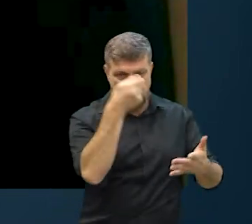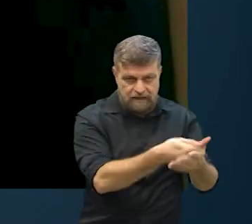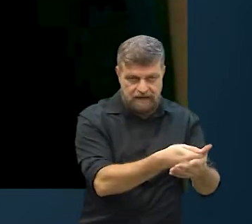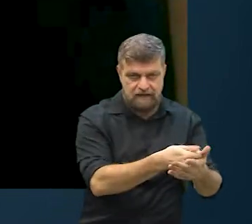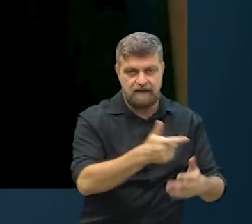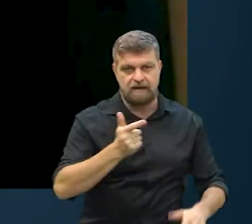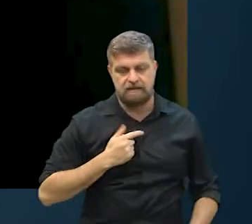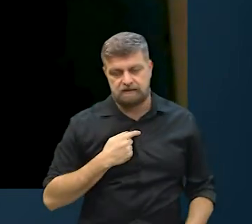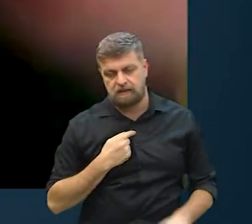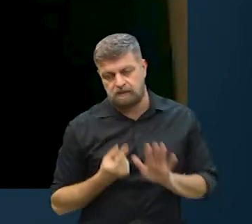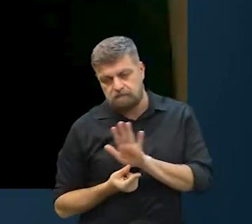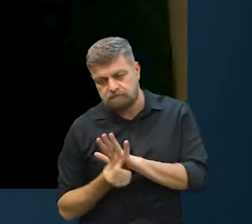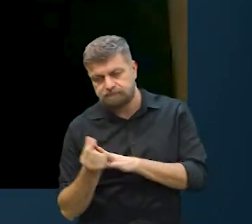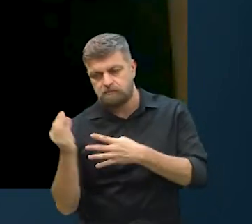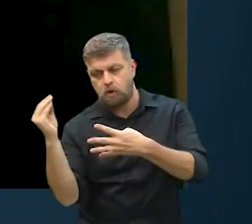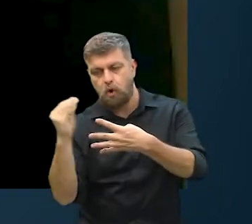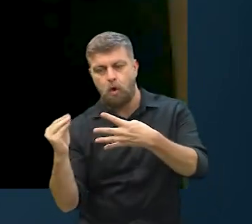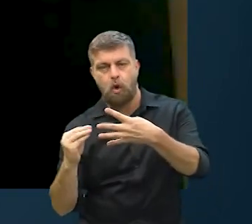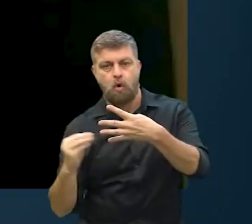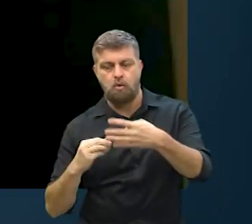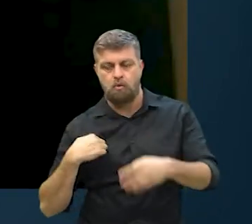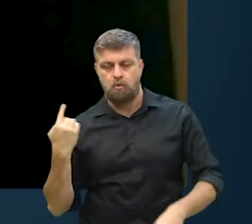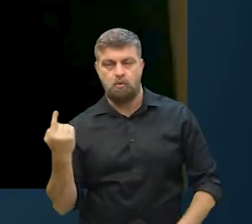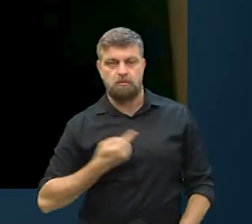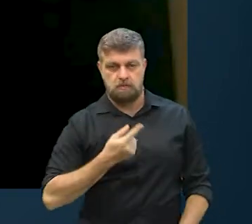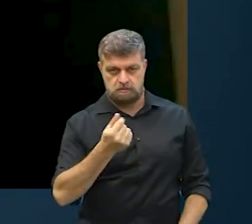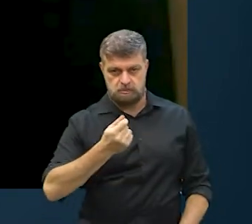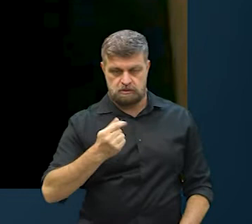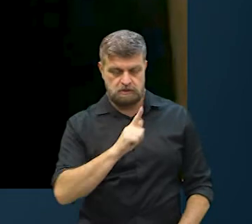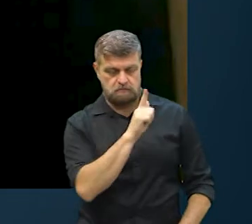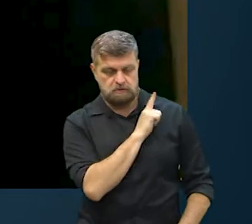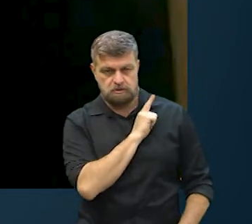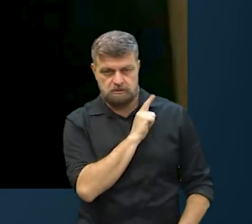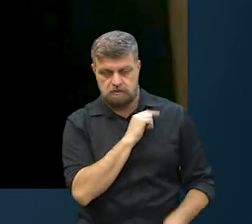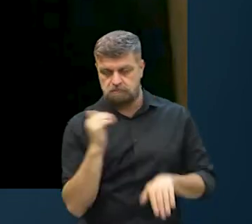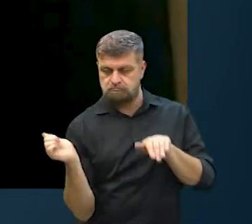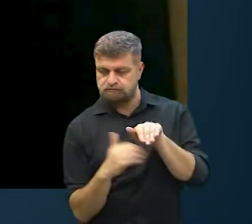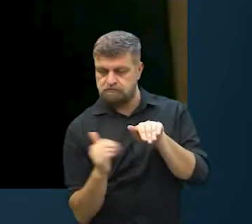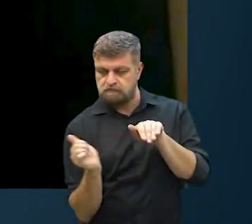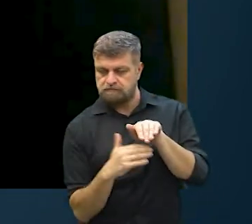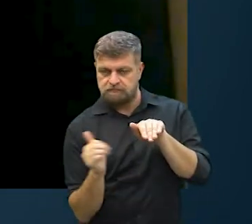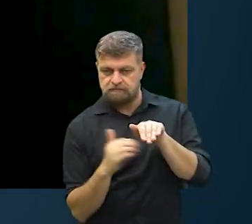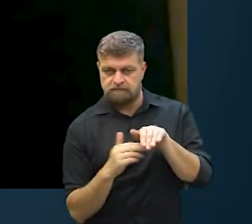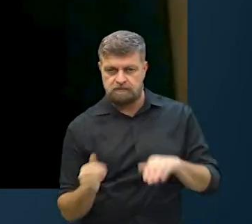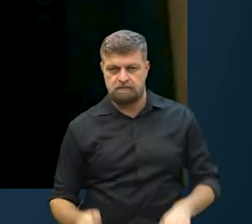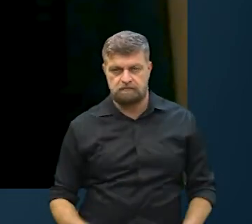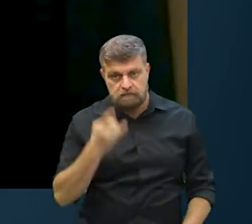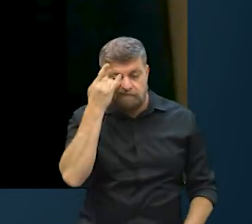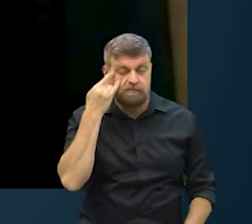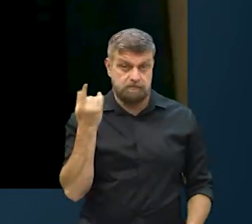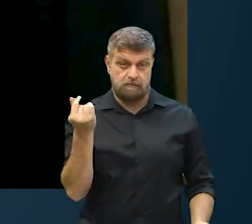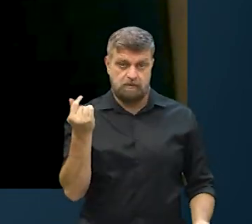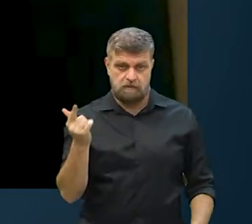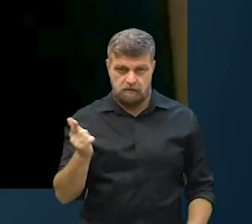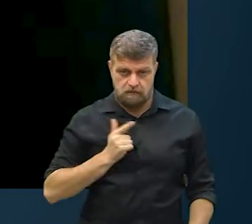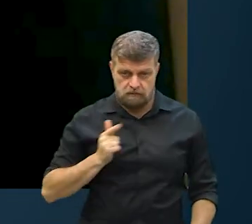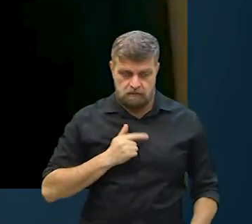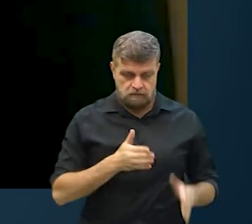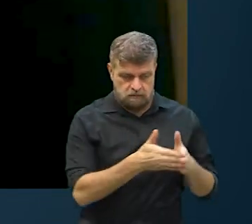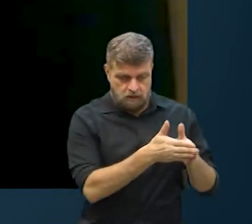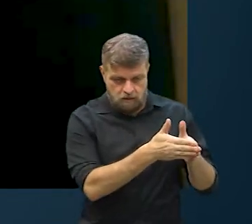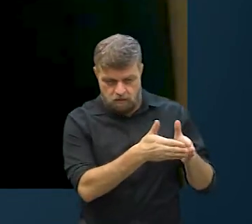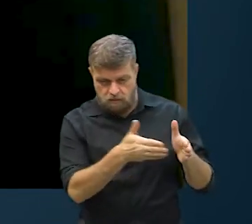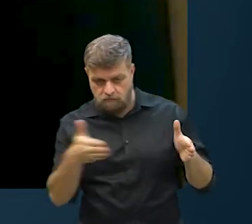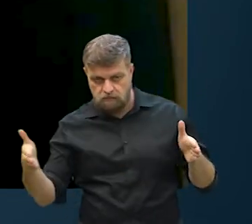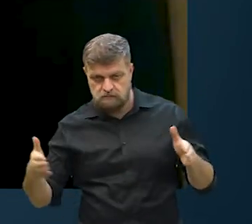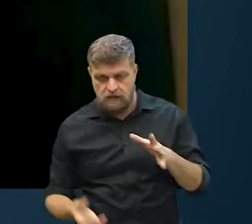Paga o chapa, emite a nota para o cliente e splita a nossa taxa de gestão. Tá? Sim. Então, todo o processo de ponta